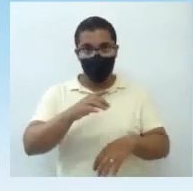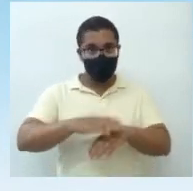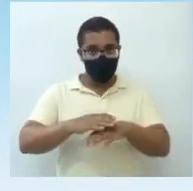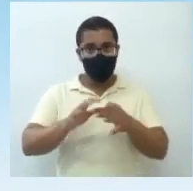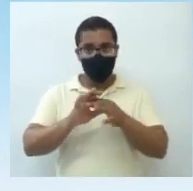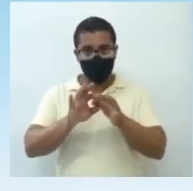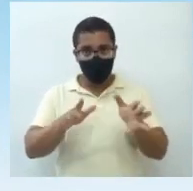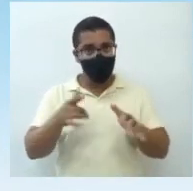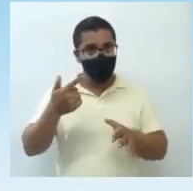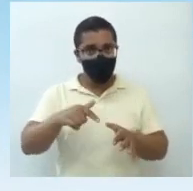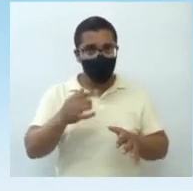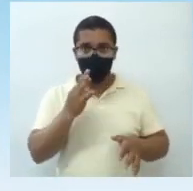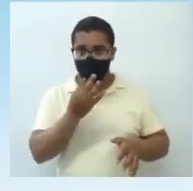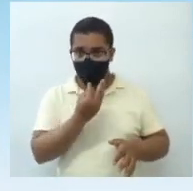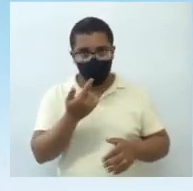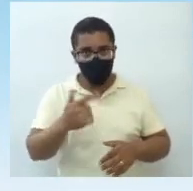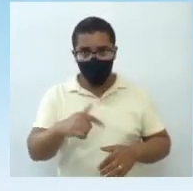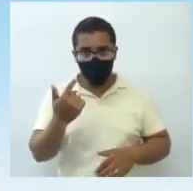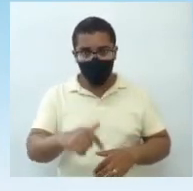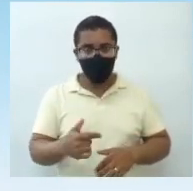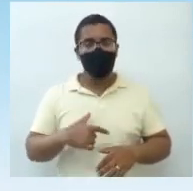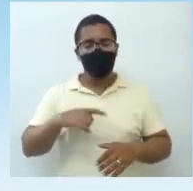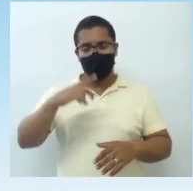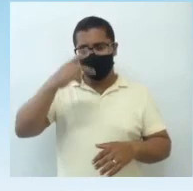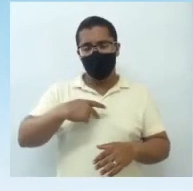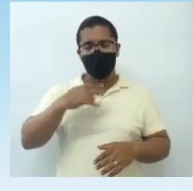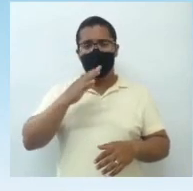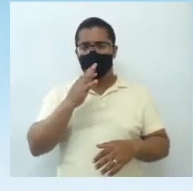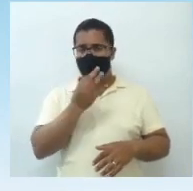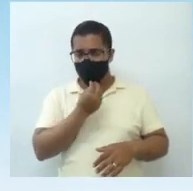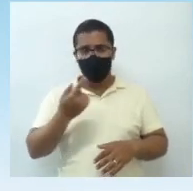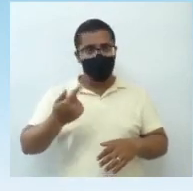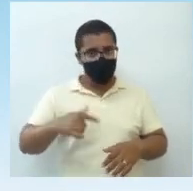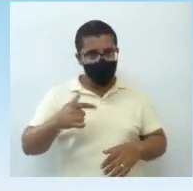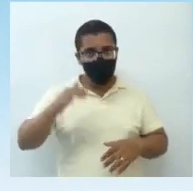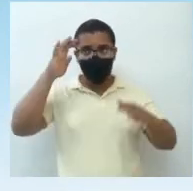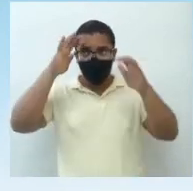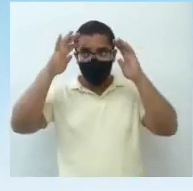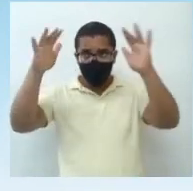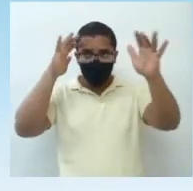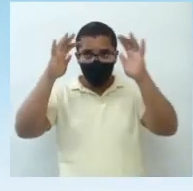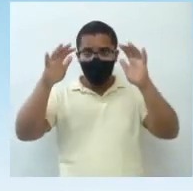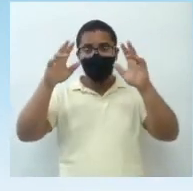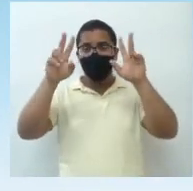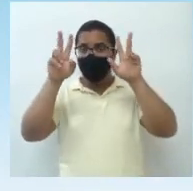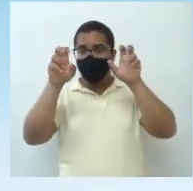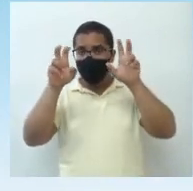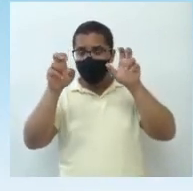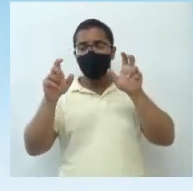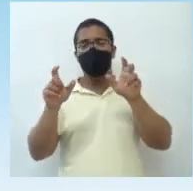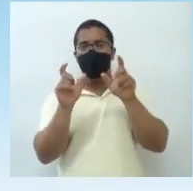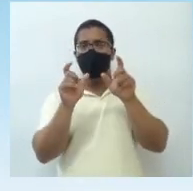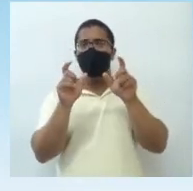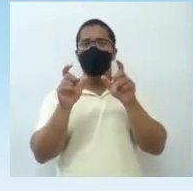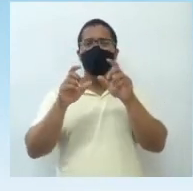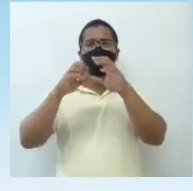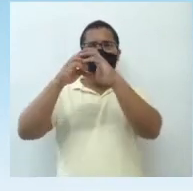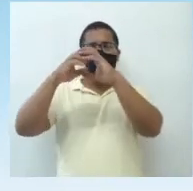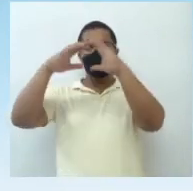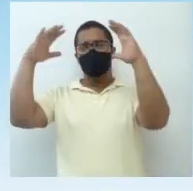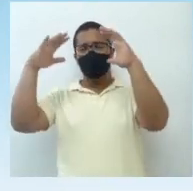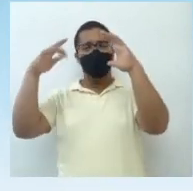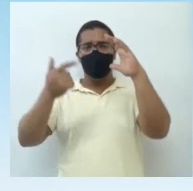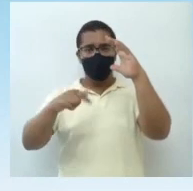poder de conhecimento poder de autoconhecimento de refletir a respeito de algo e principalmente tem um da